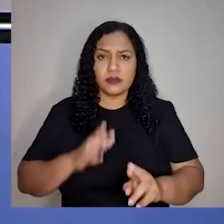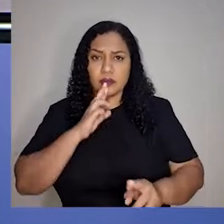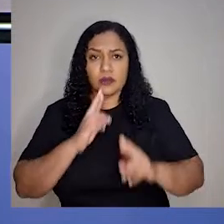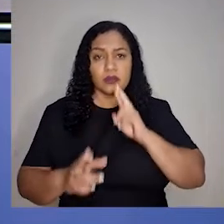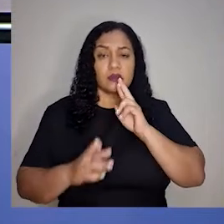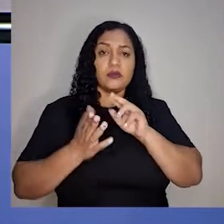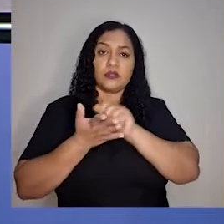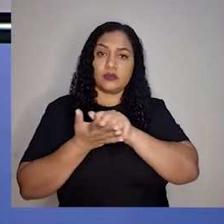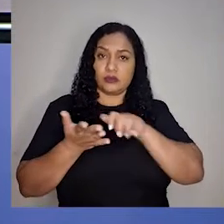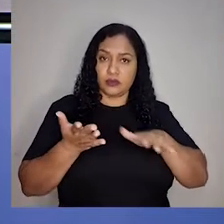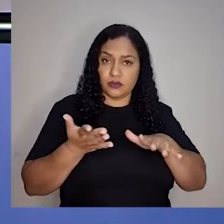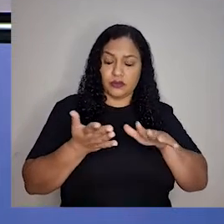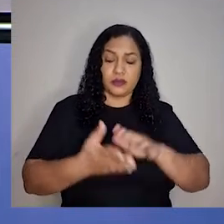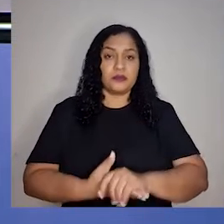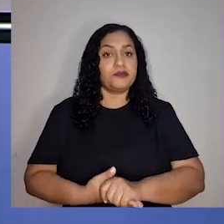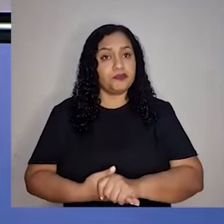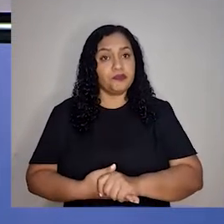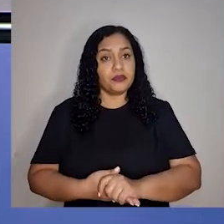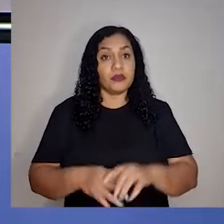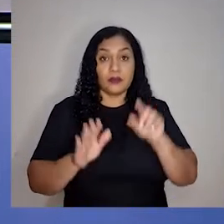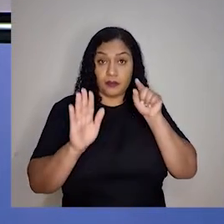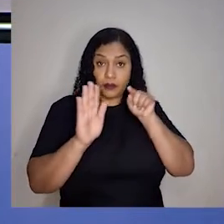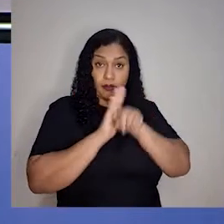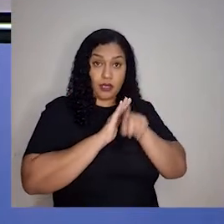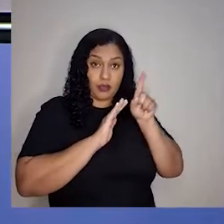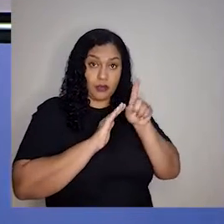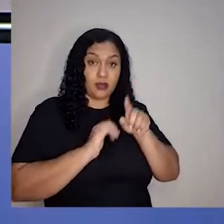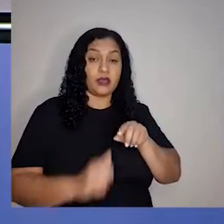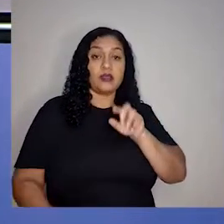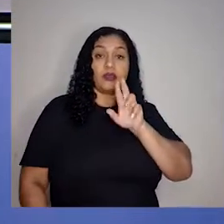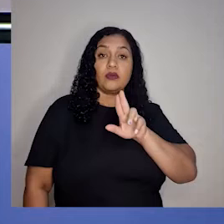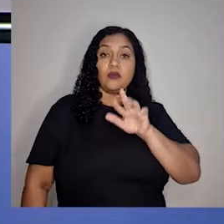essa é uma questão da UFMG